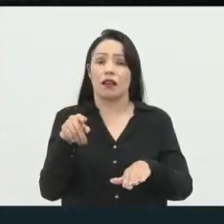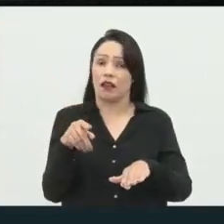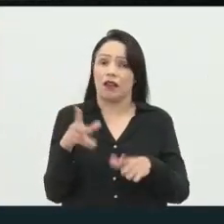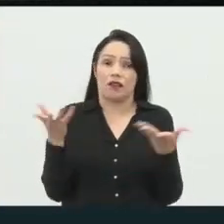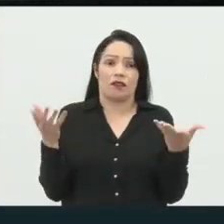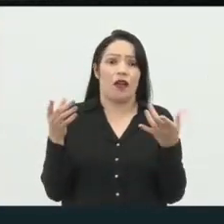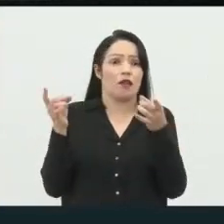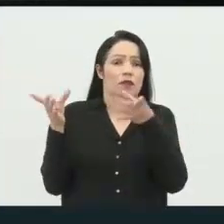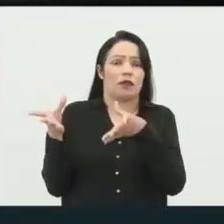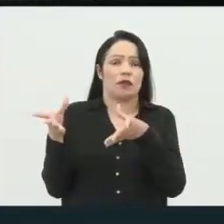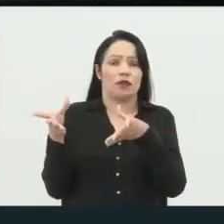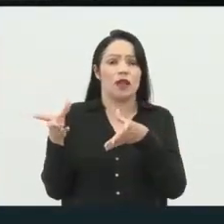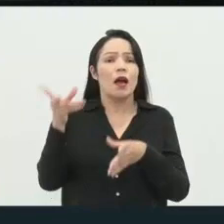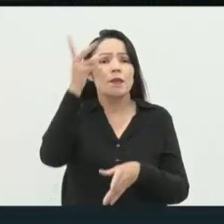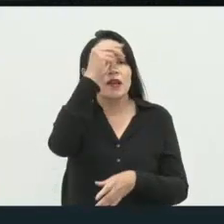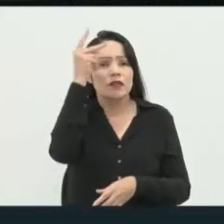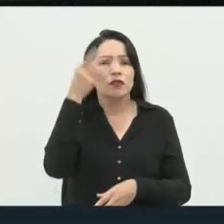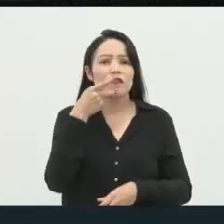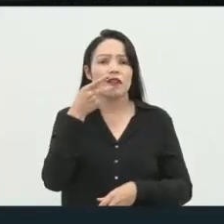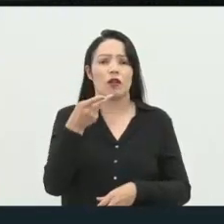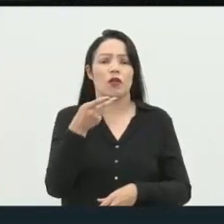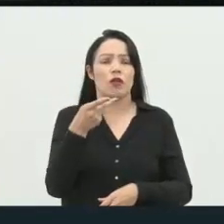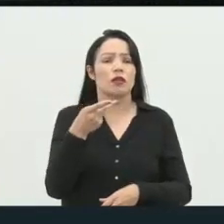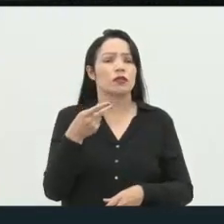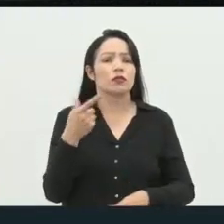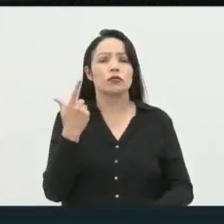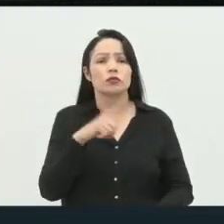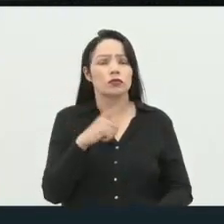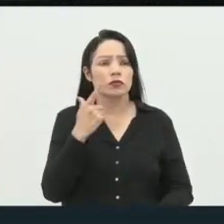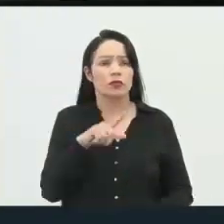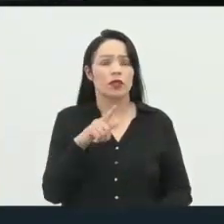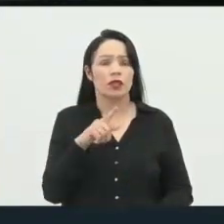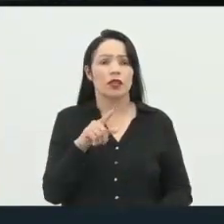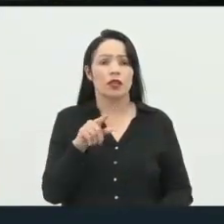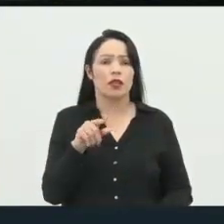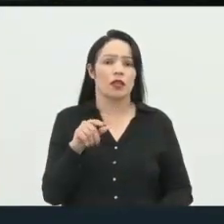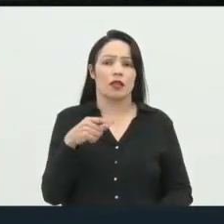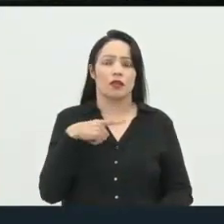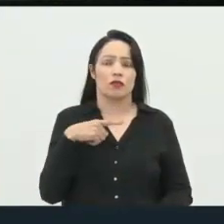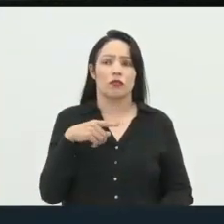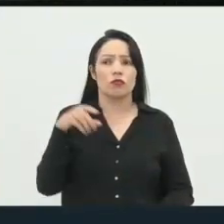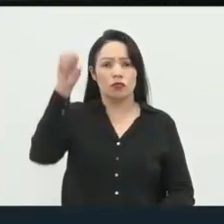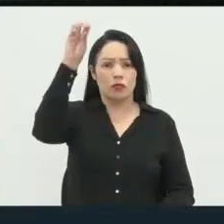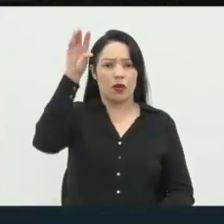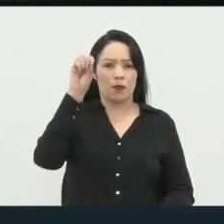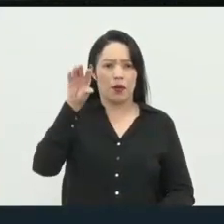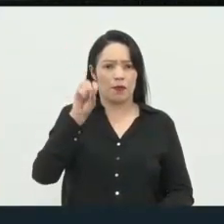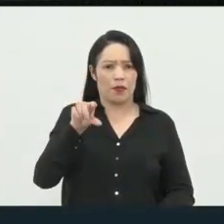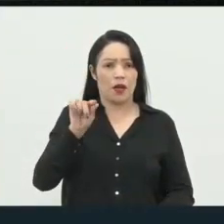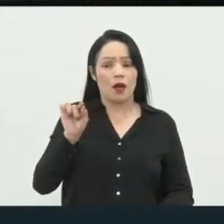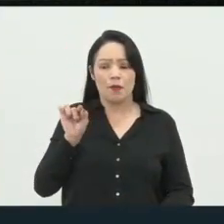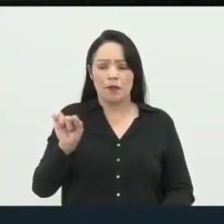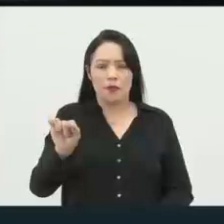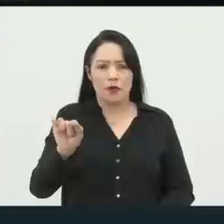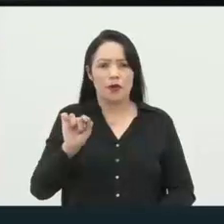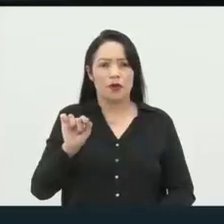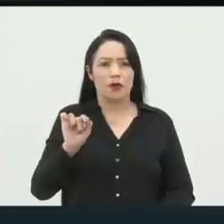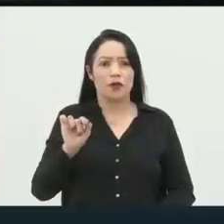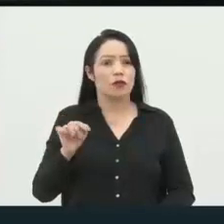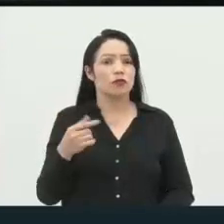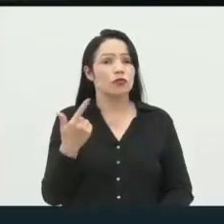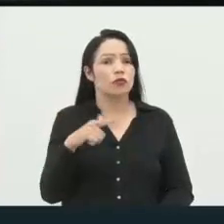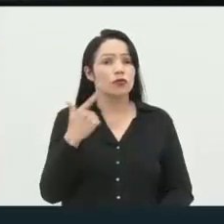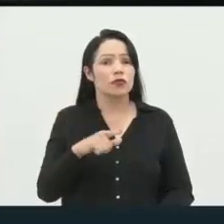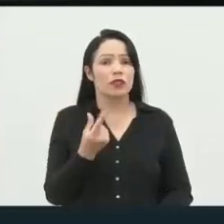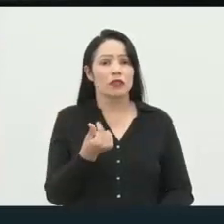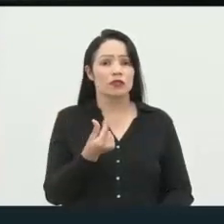Guarulhos não tem dinheiro para botou adora para poder colocar lá um semáforo de Pedestre que pode salvar a vida de